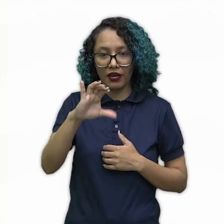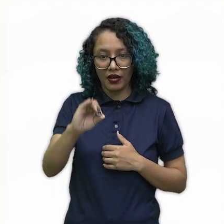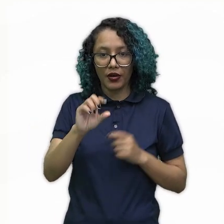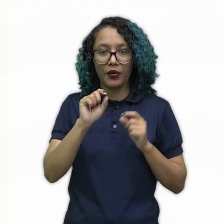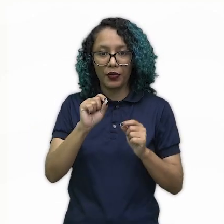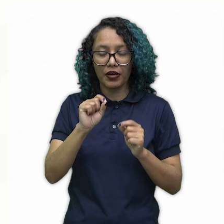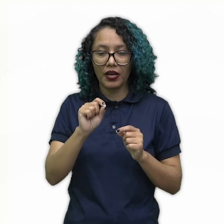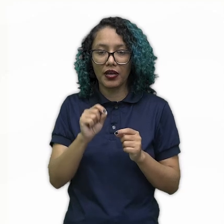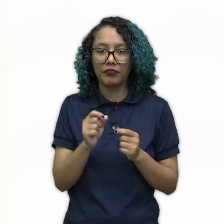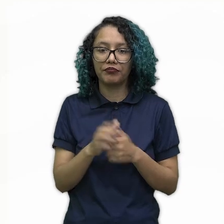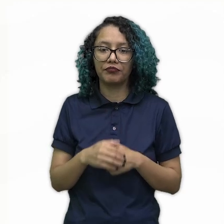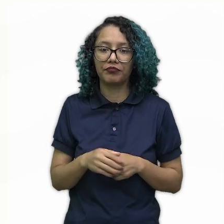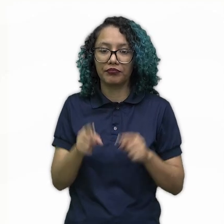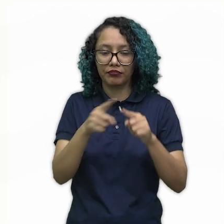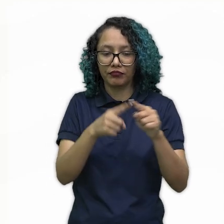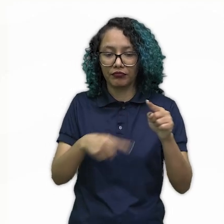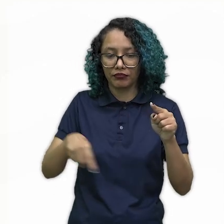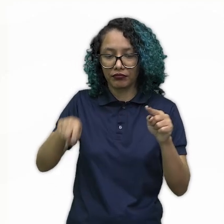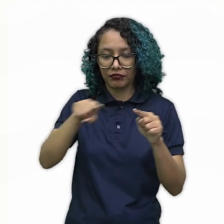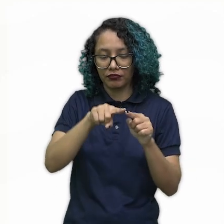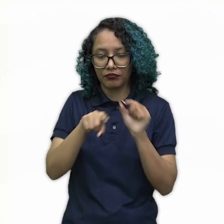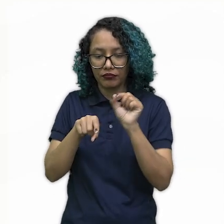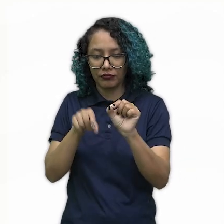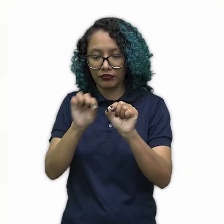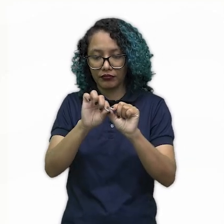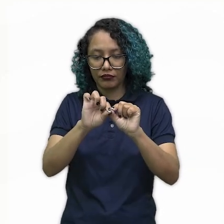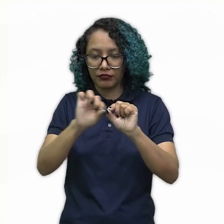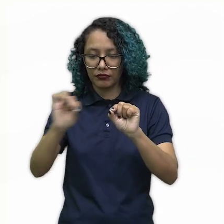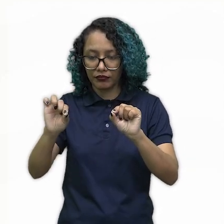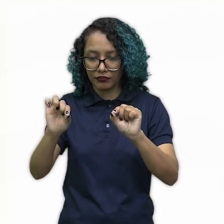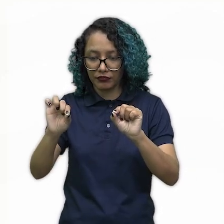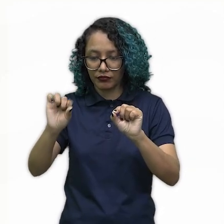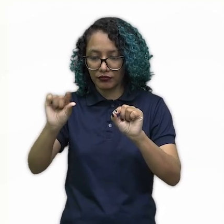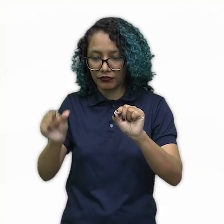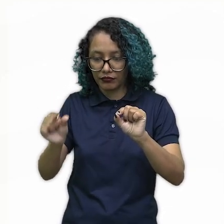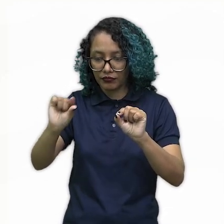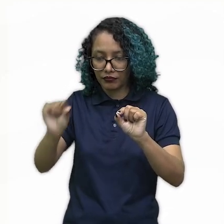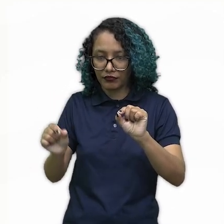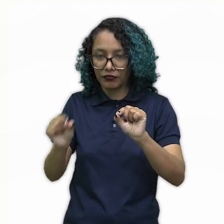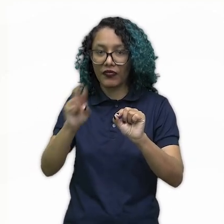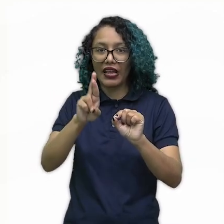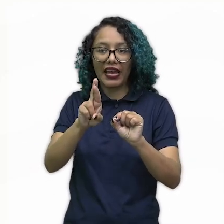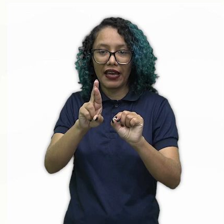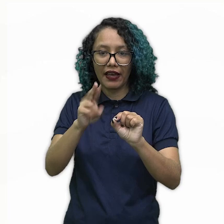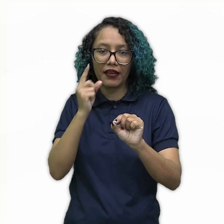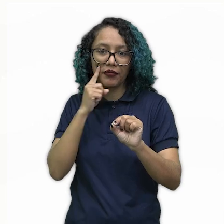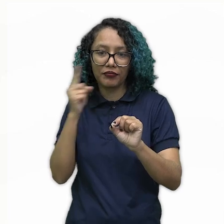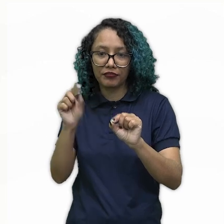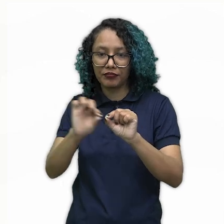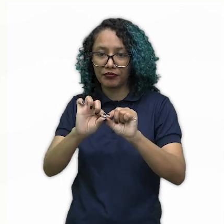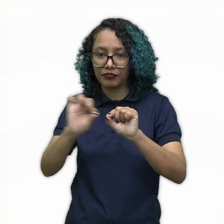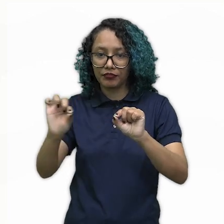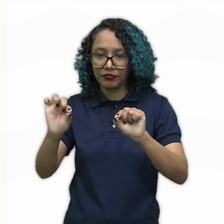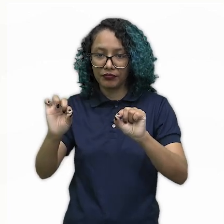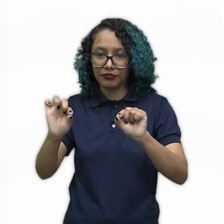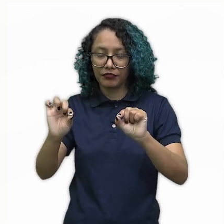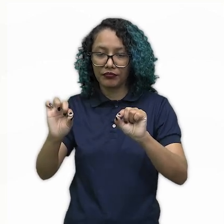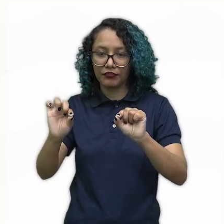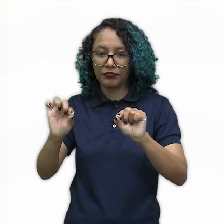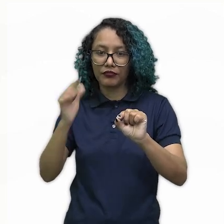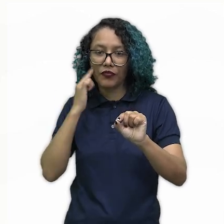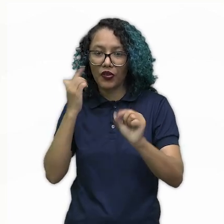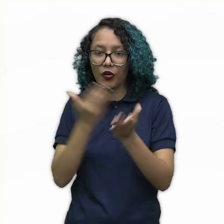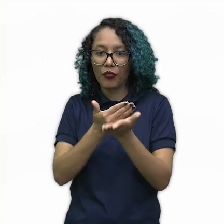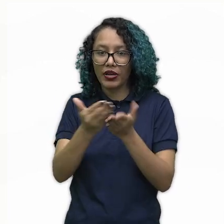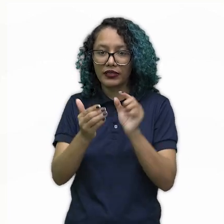do centro da base até a sua borda, exatamente como a gente viu agora há pouco, tá? Saímos aqui do centro